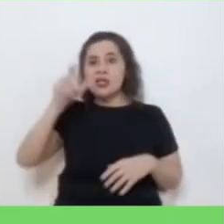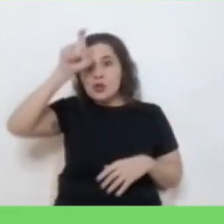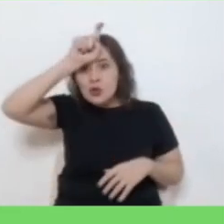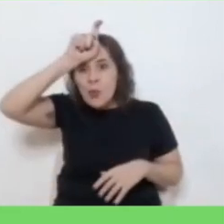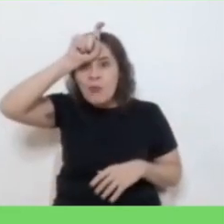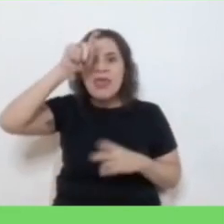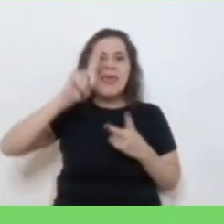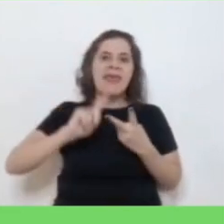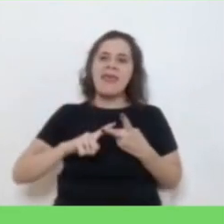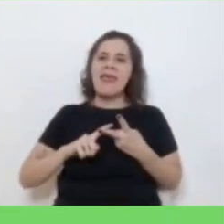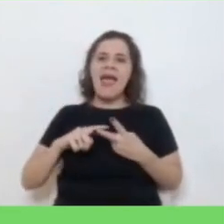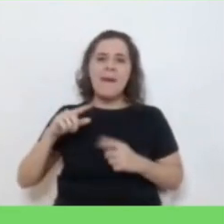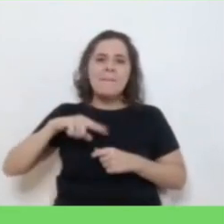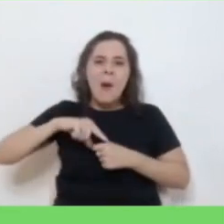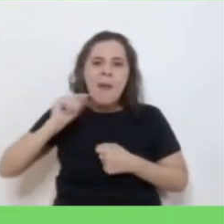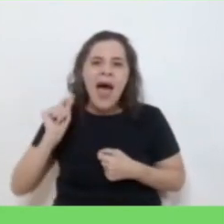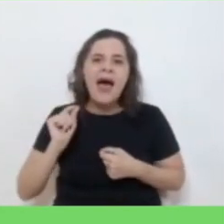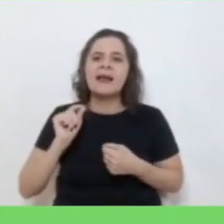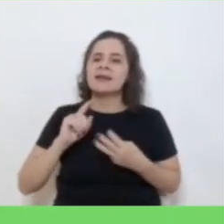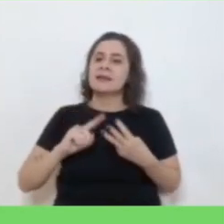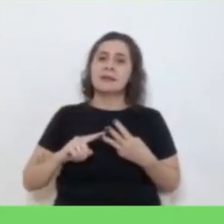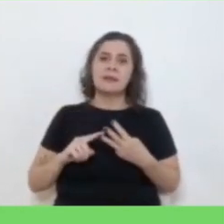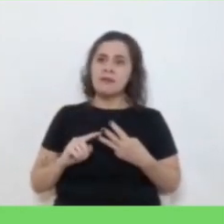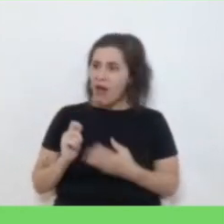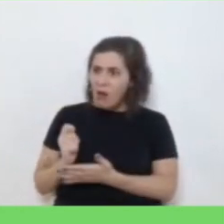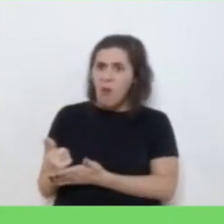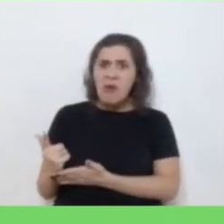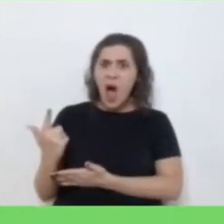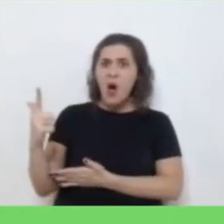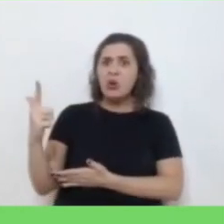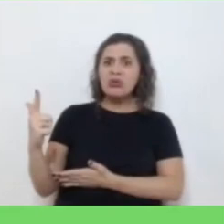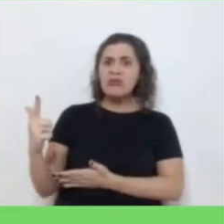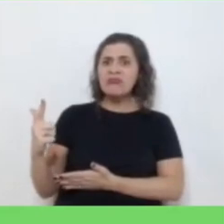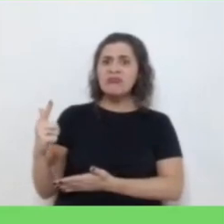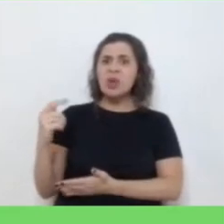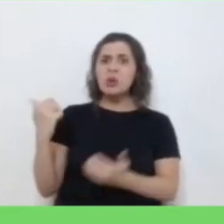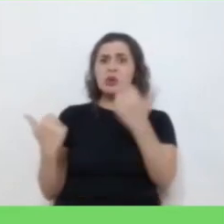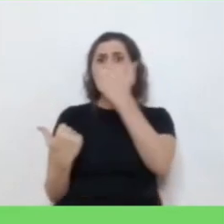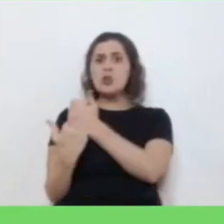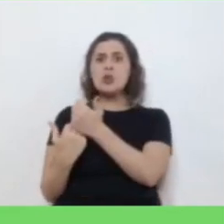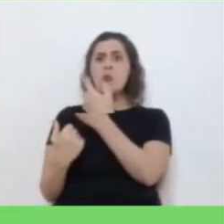ali envolvido. Imagina o estúdio ser comprado, a gente perde o Dandara porque o Dandara não dá lucro.